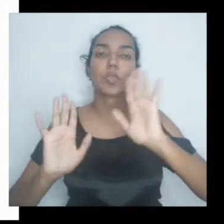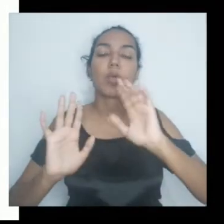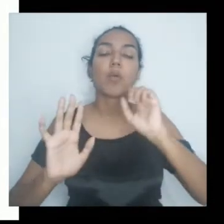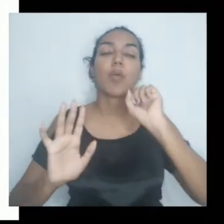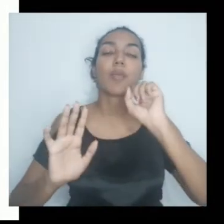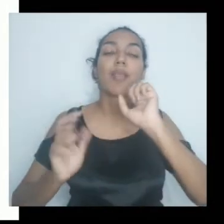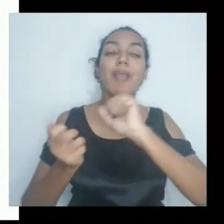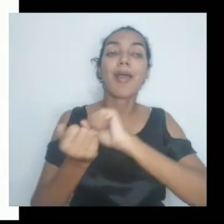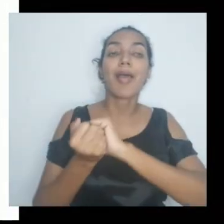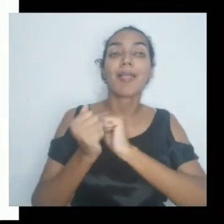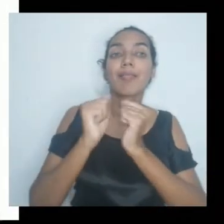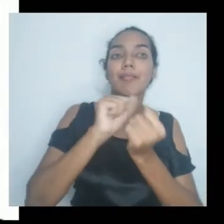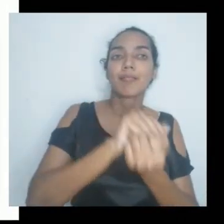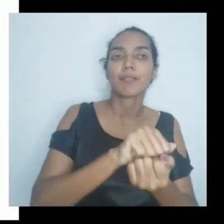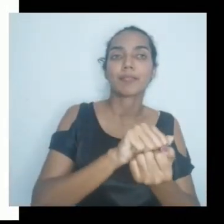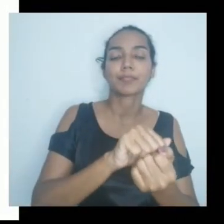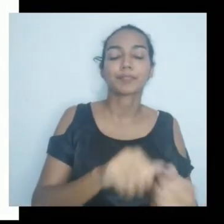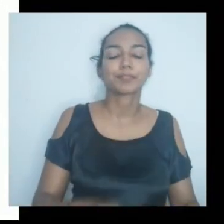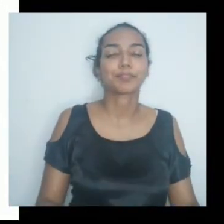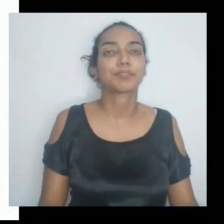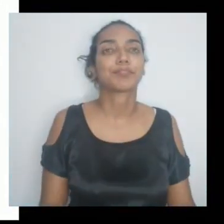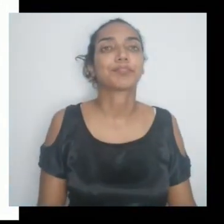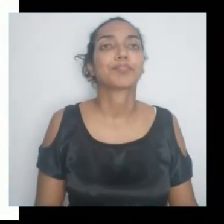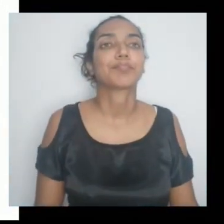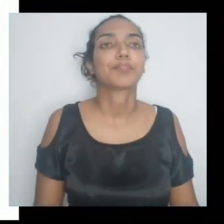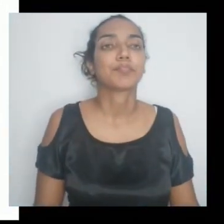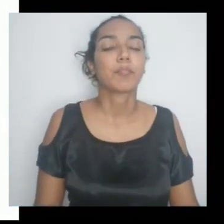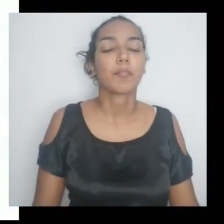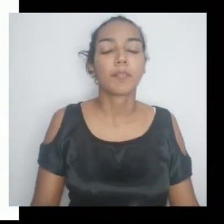Voltando para o nosso roteiro, e a gente relembrando aí